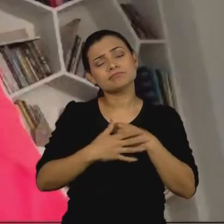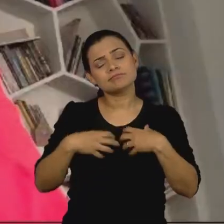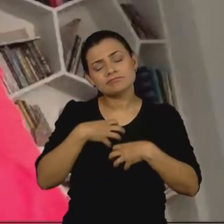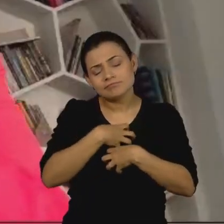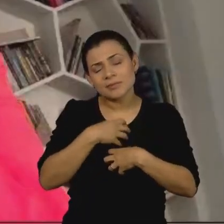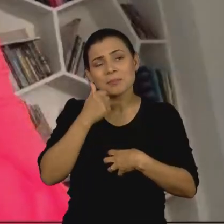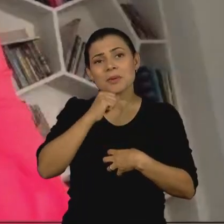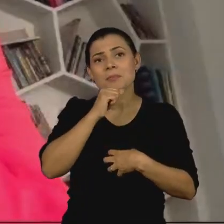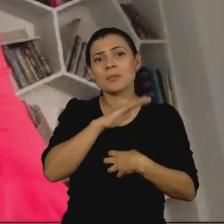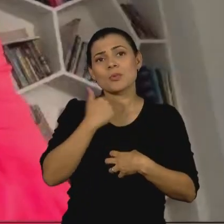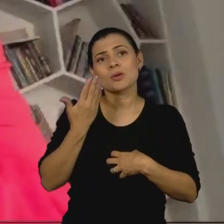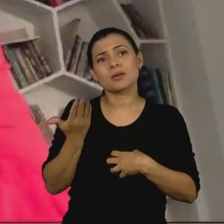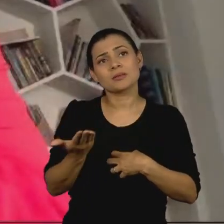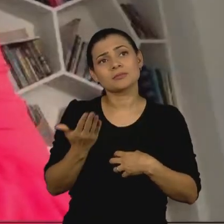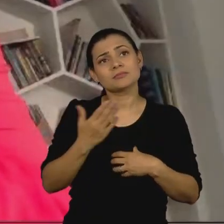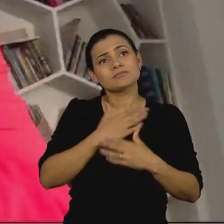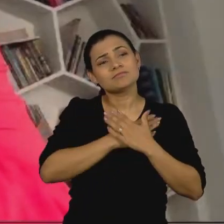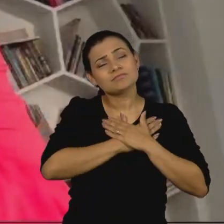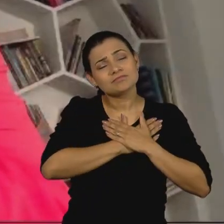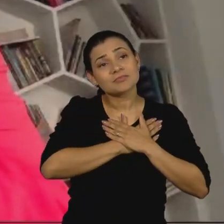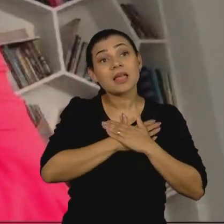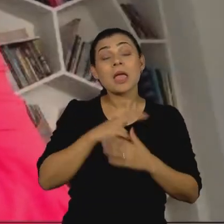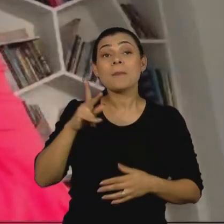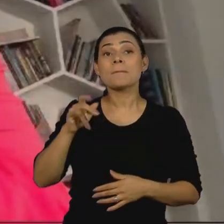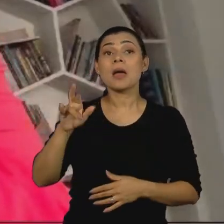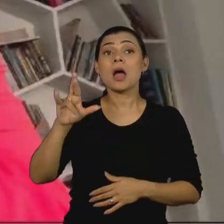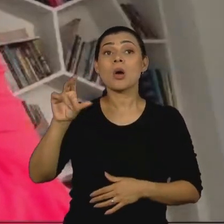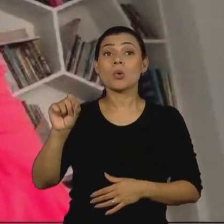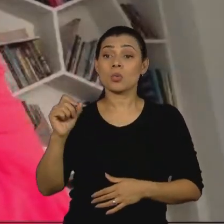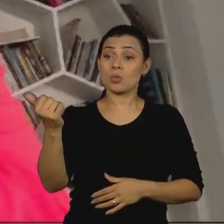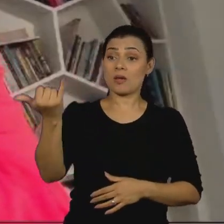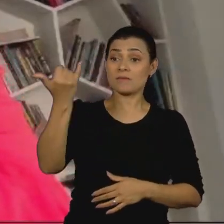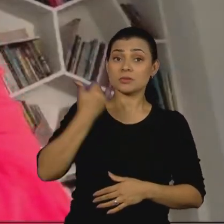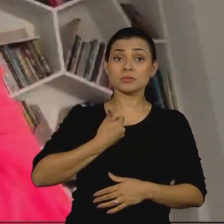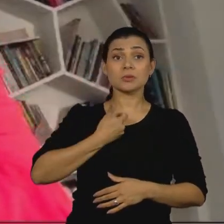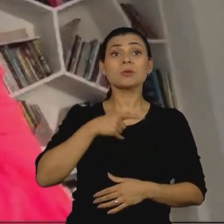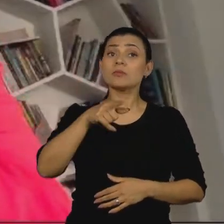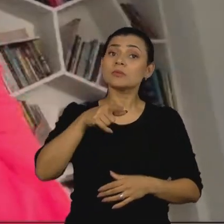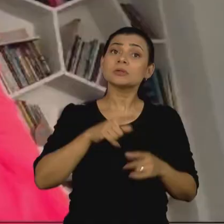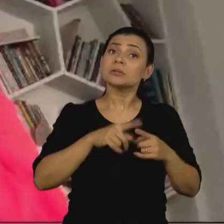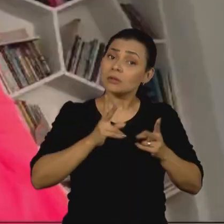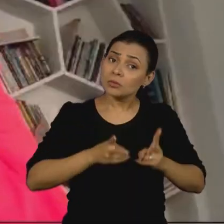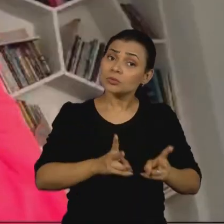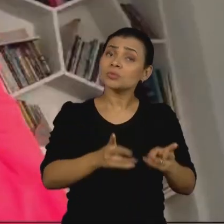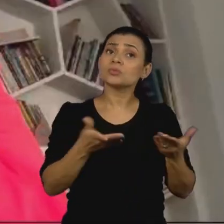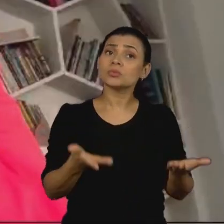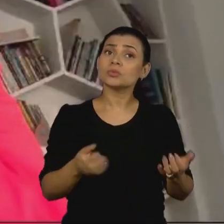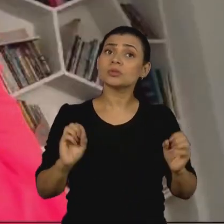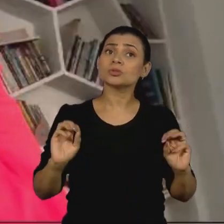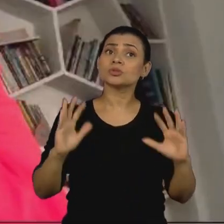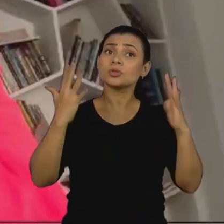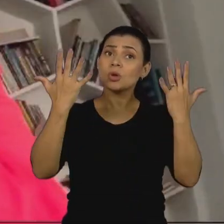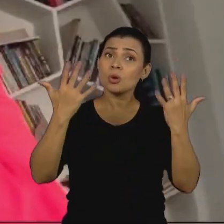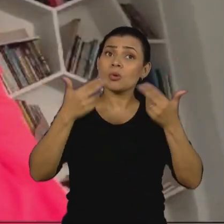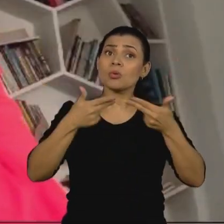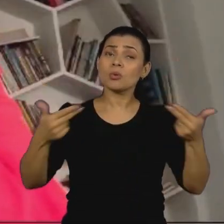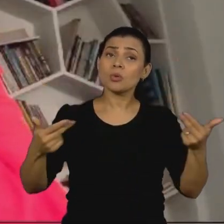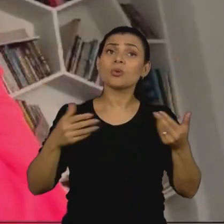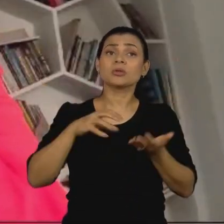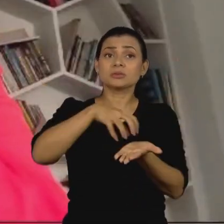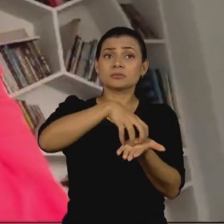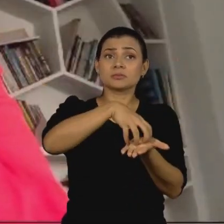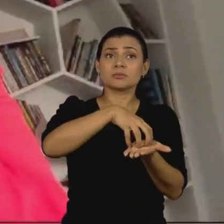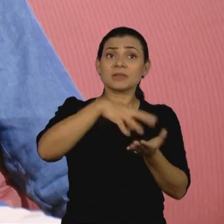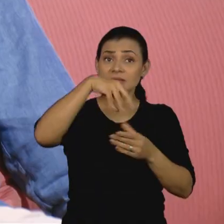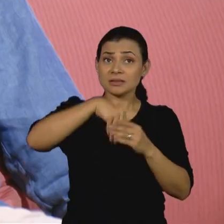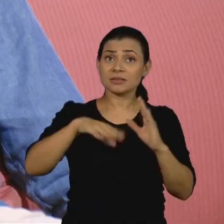mãe. E aí o Paulo falou assim para mim, por que você não continua fazendo o seu show Cuscuz na Mão, que você fazia